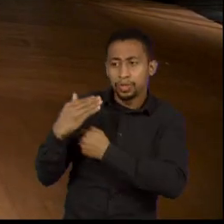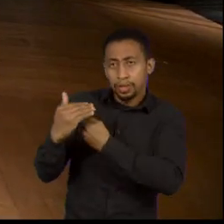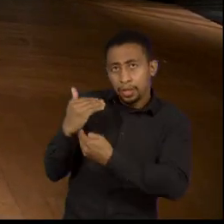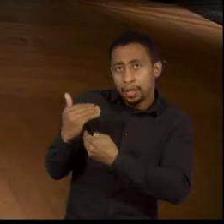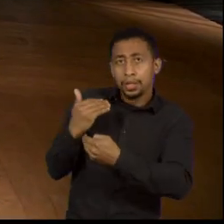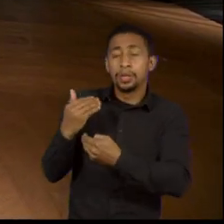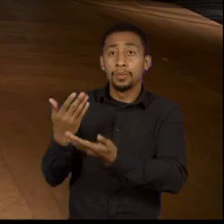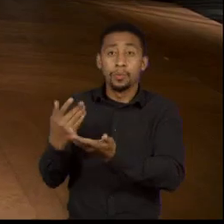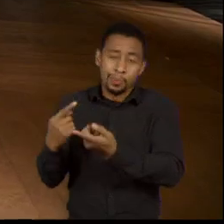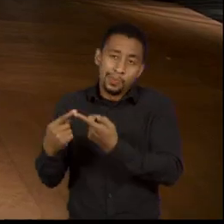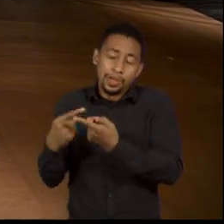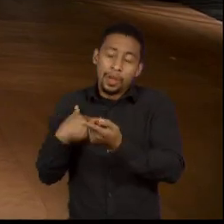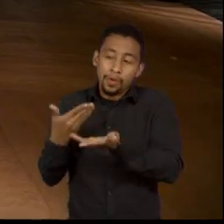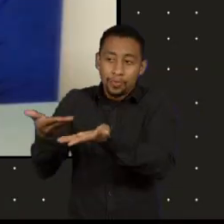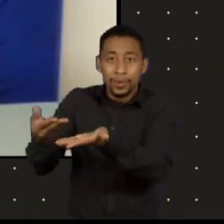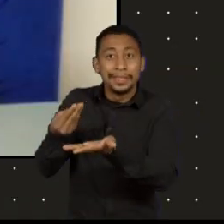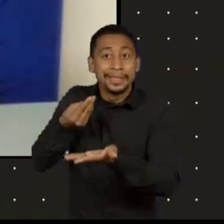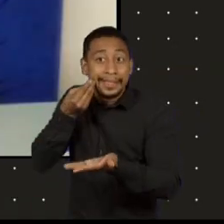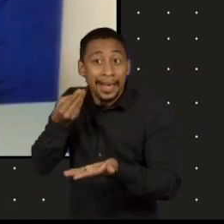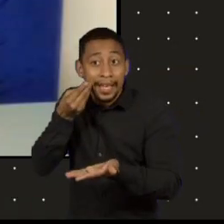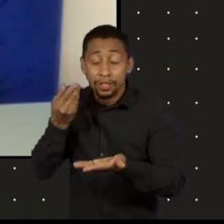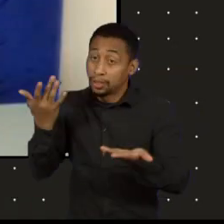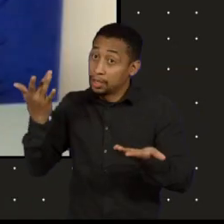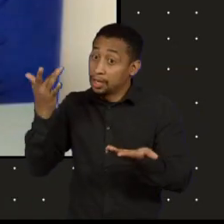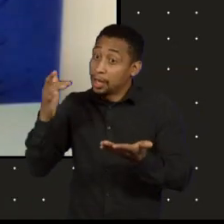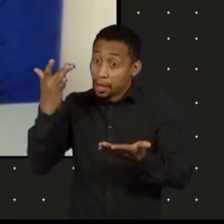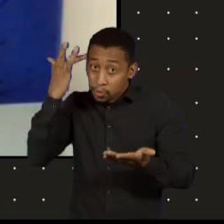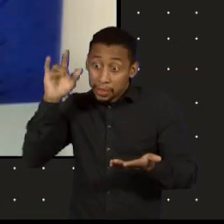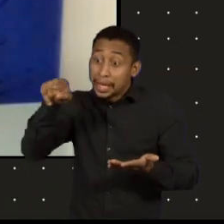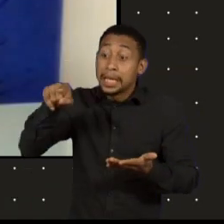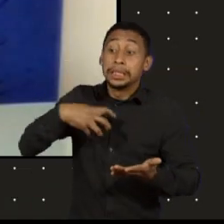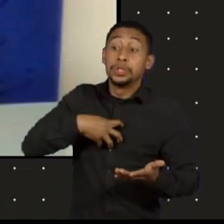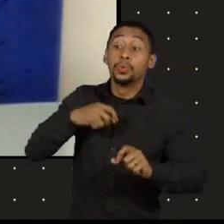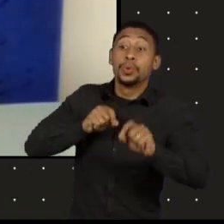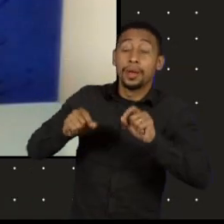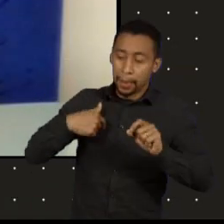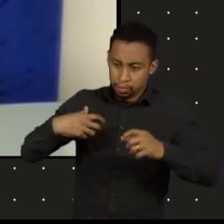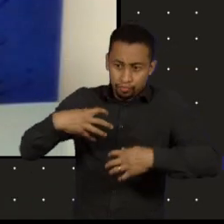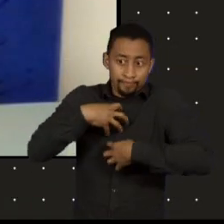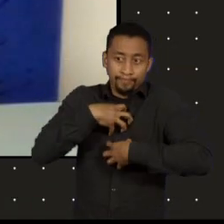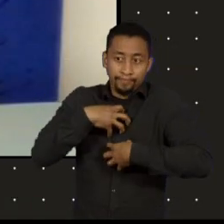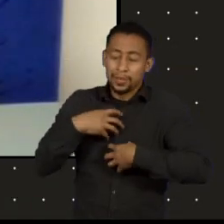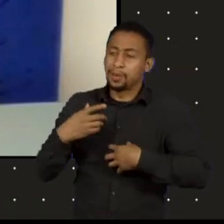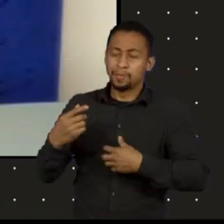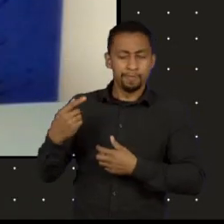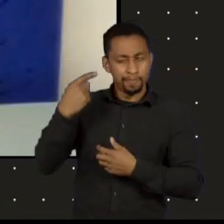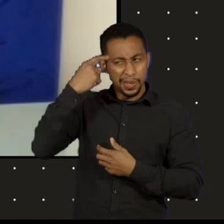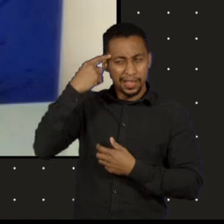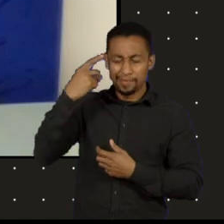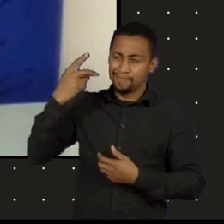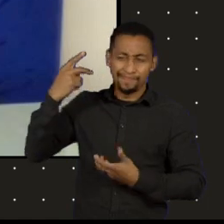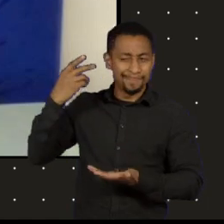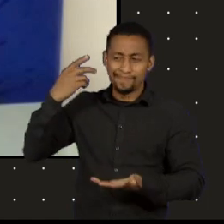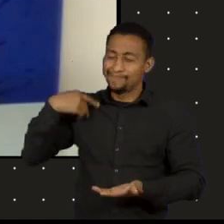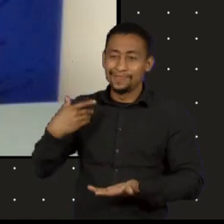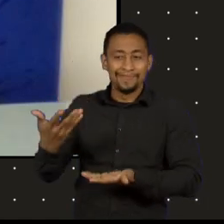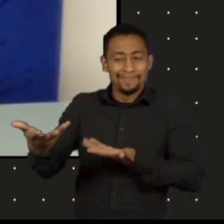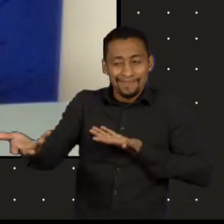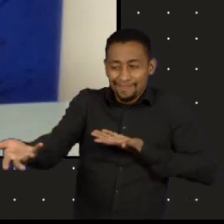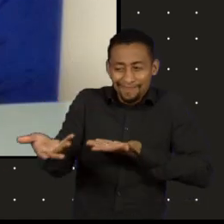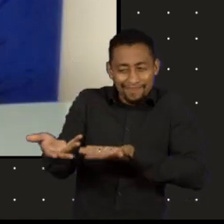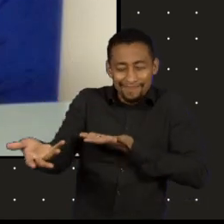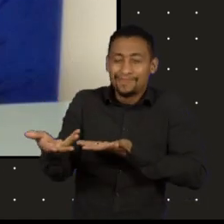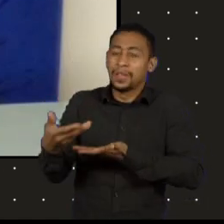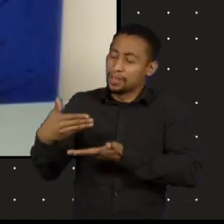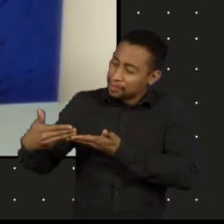que ele, eu não sei se ele teve essa mesma sensação, mas eu sabia que dali em diante que nós teríamos um território